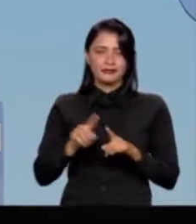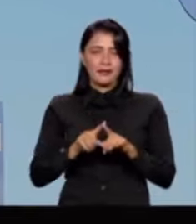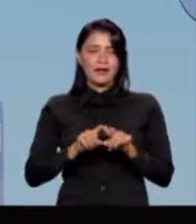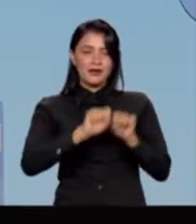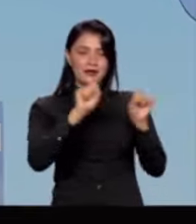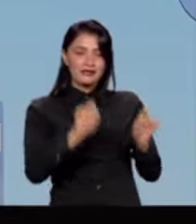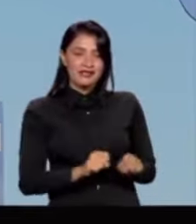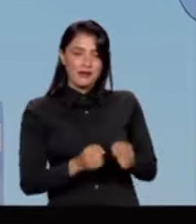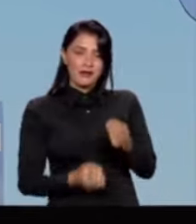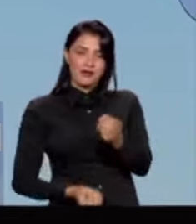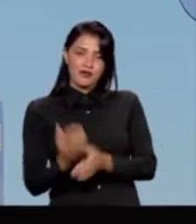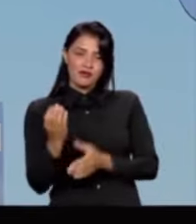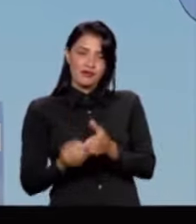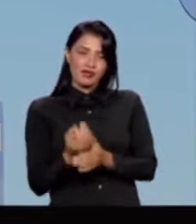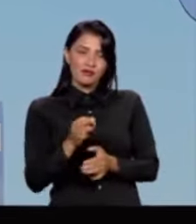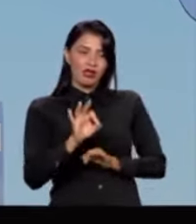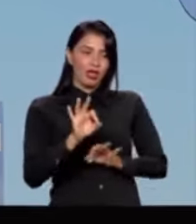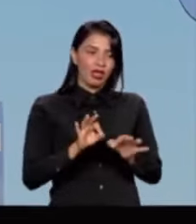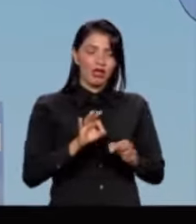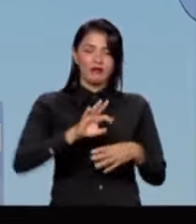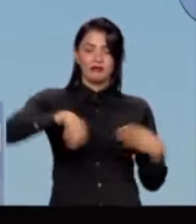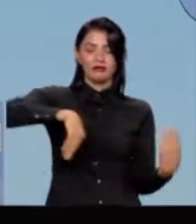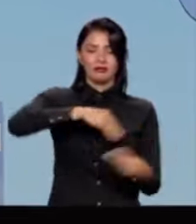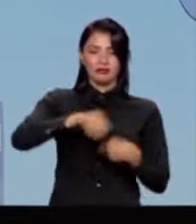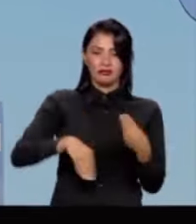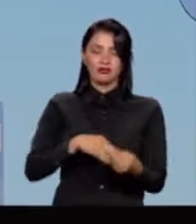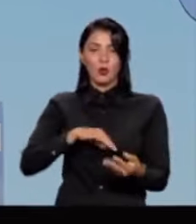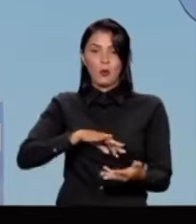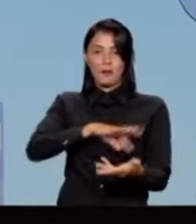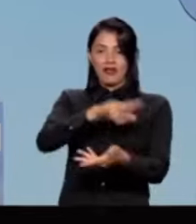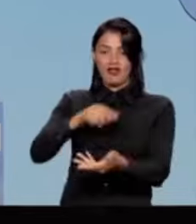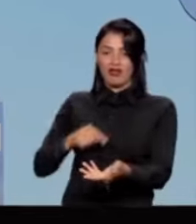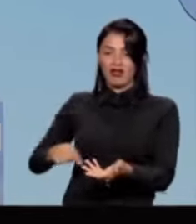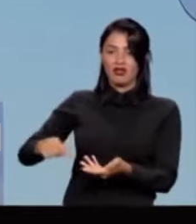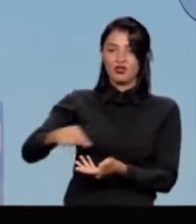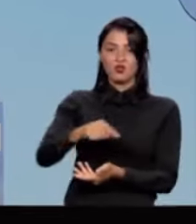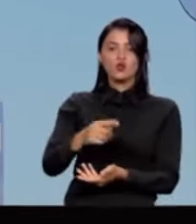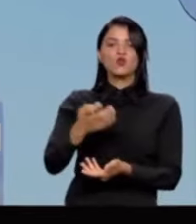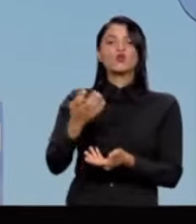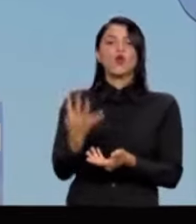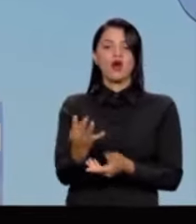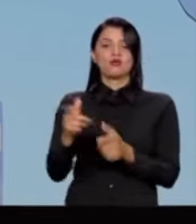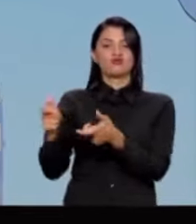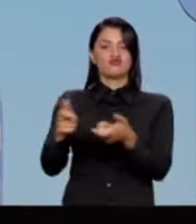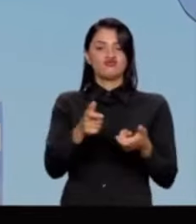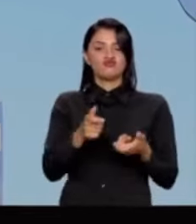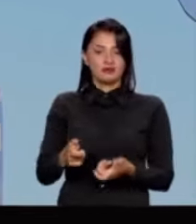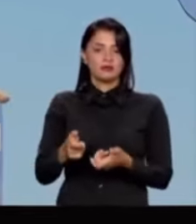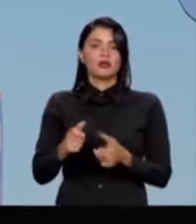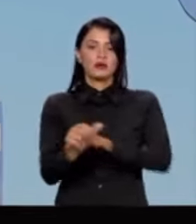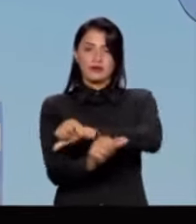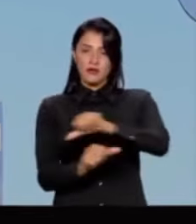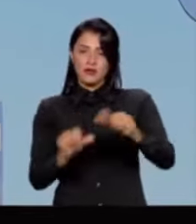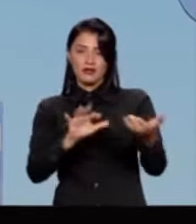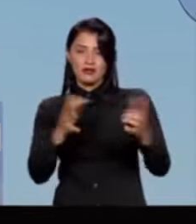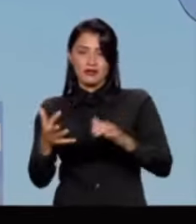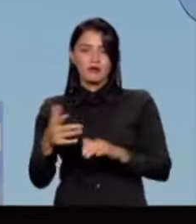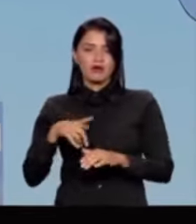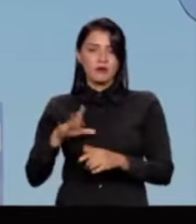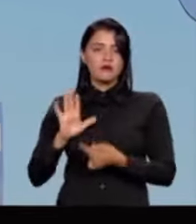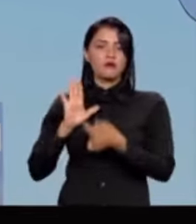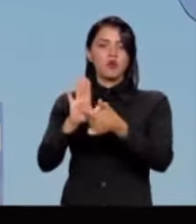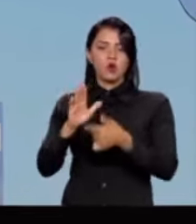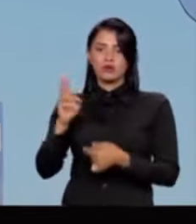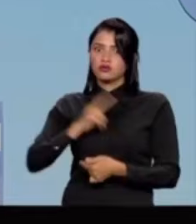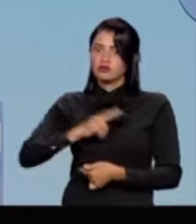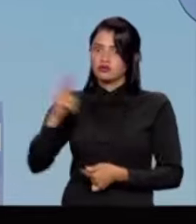sistema produtivo nos quatro cantos do planeta. A mudança do clima evidencia a urgência